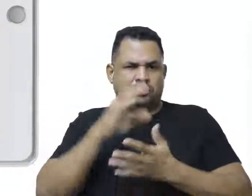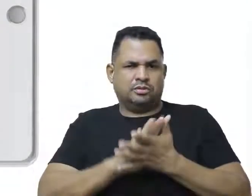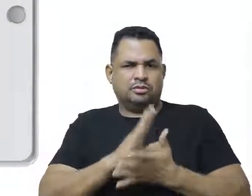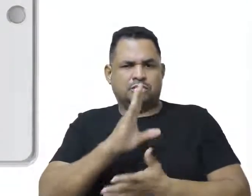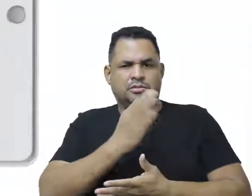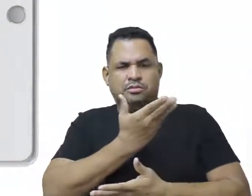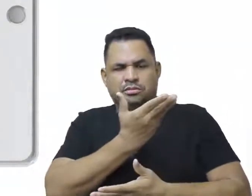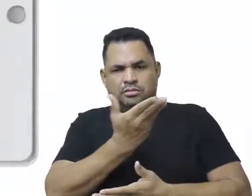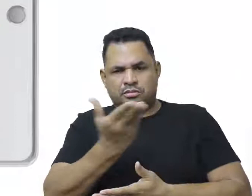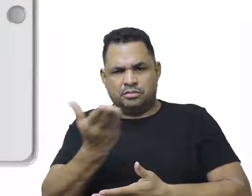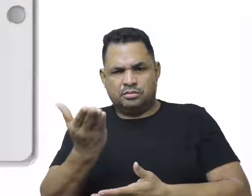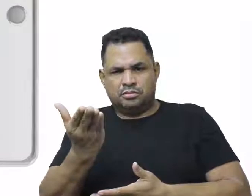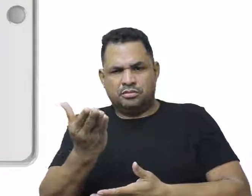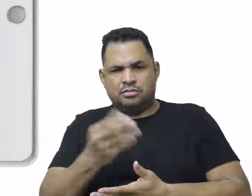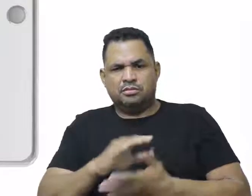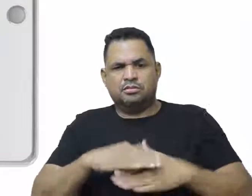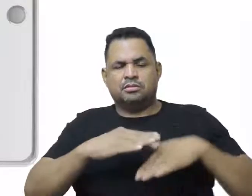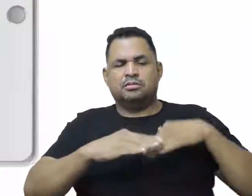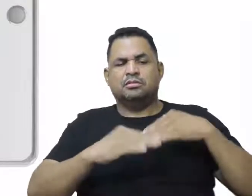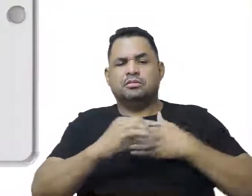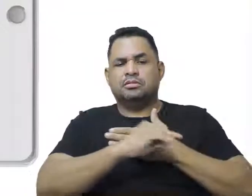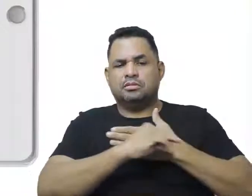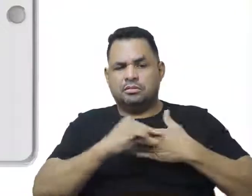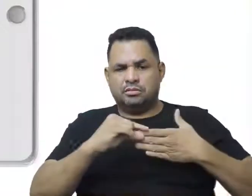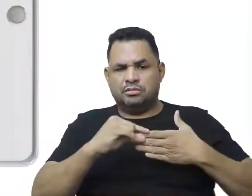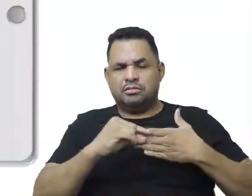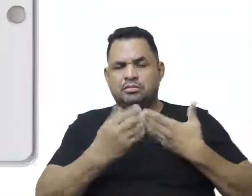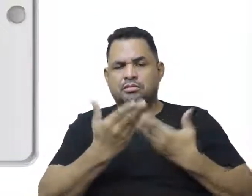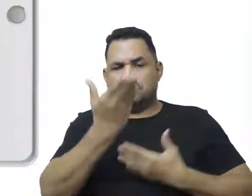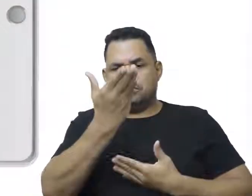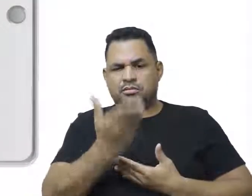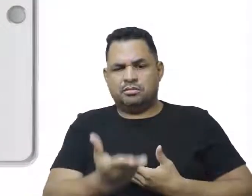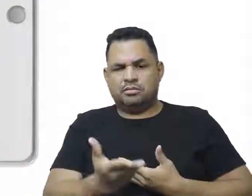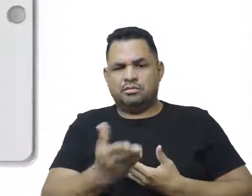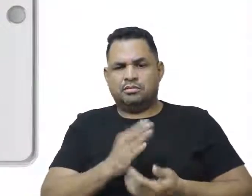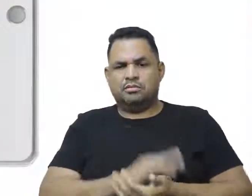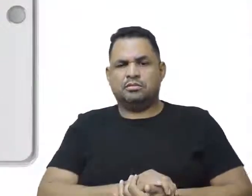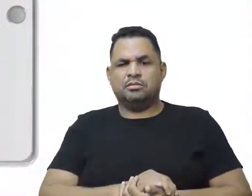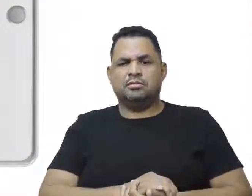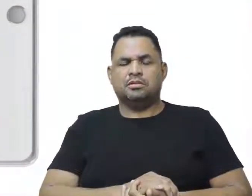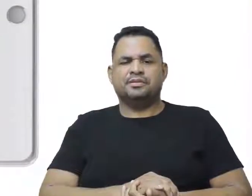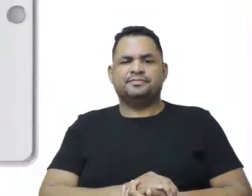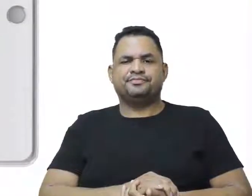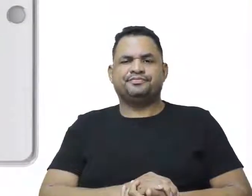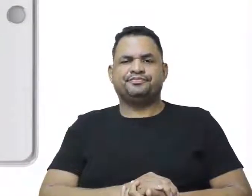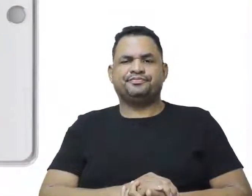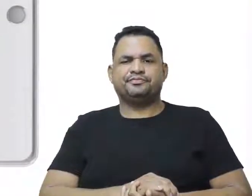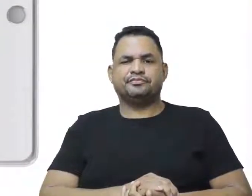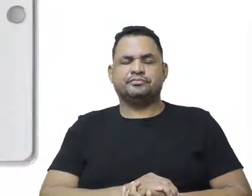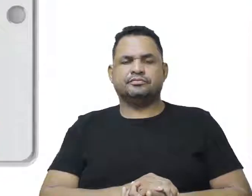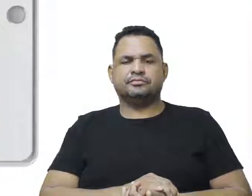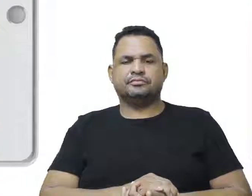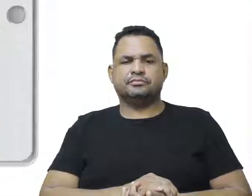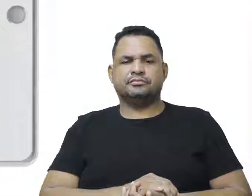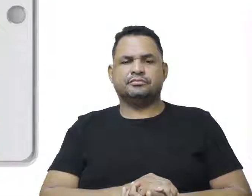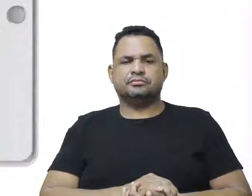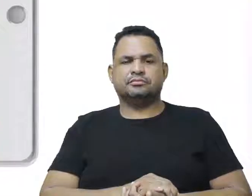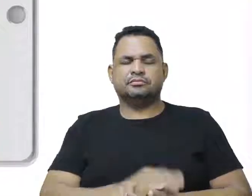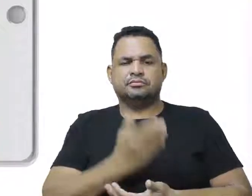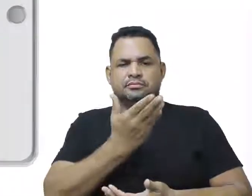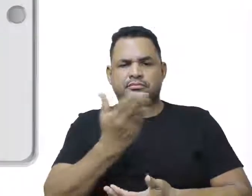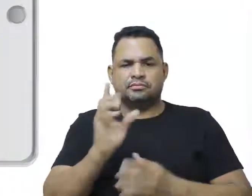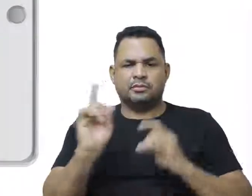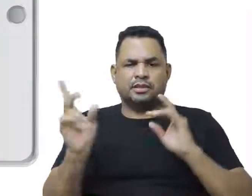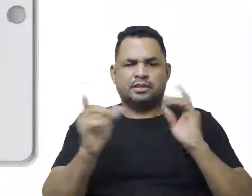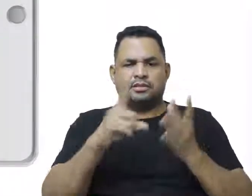levistross para o malinovski Né pro Taylor o Franz boas a Rute benedite e a Margarete mídia né